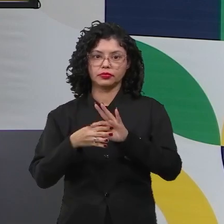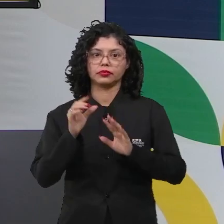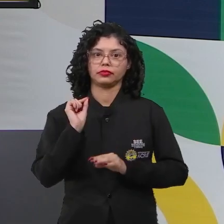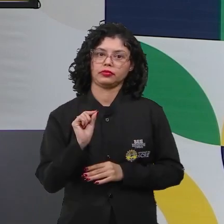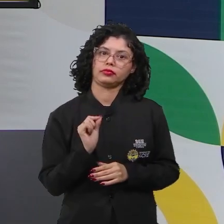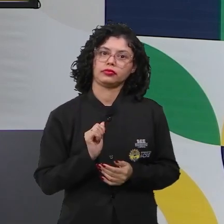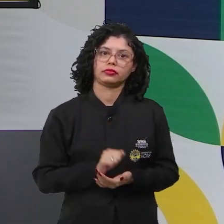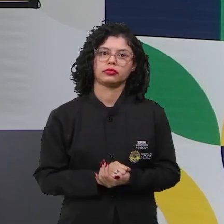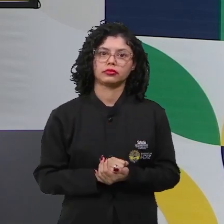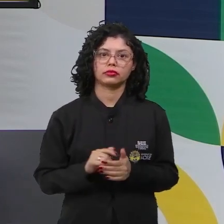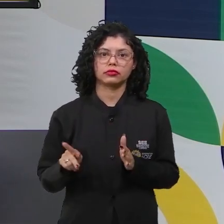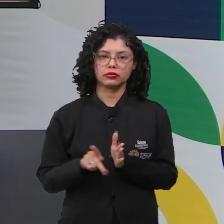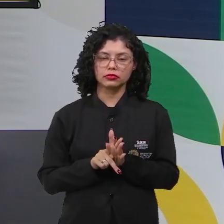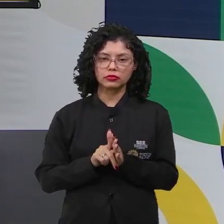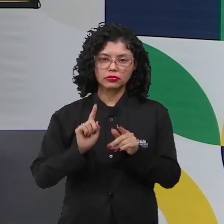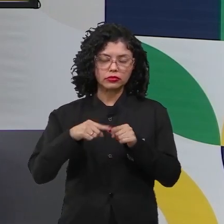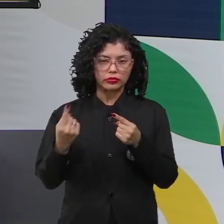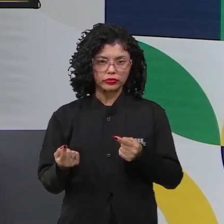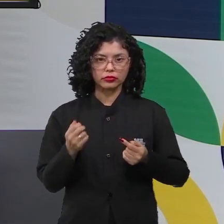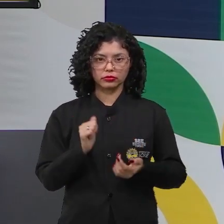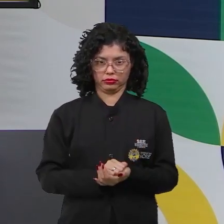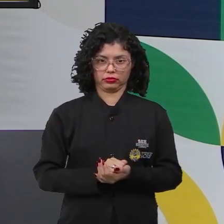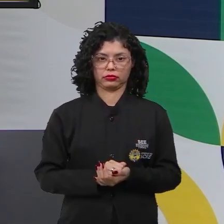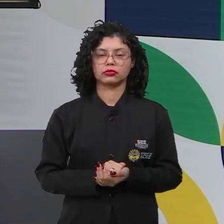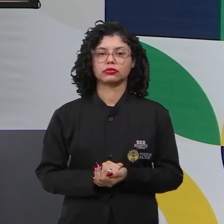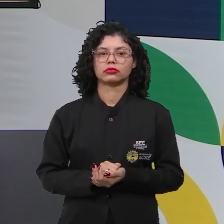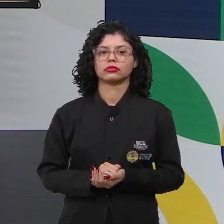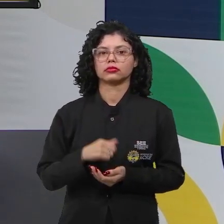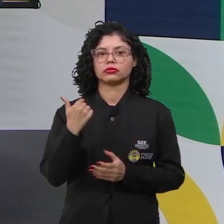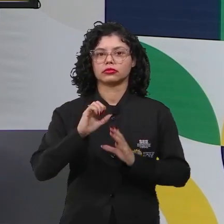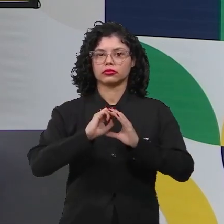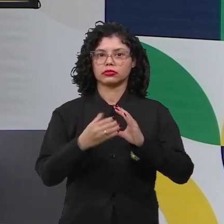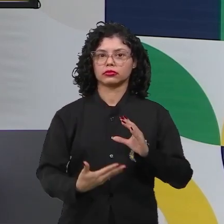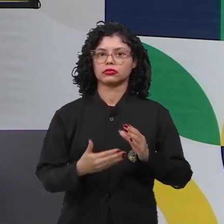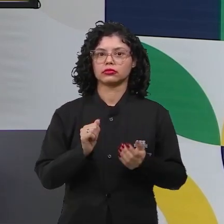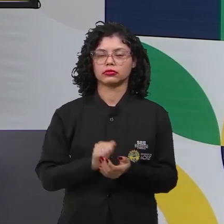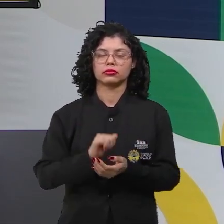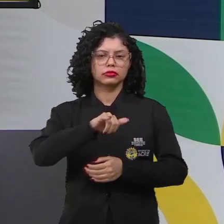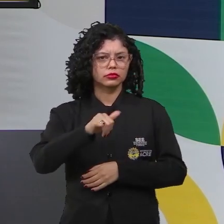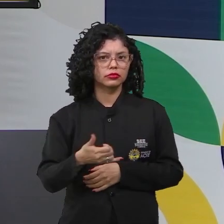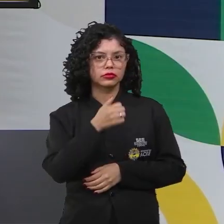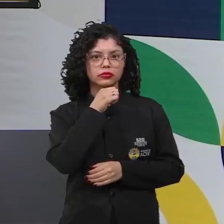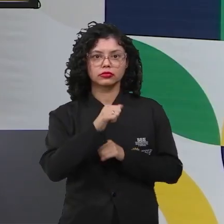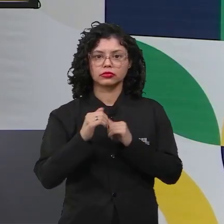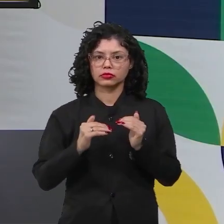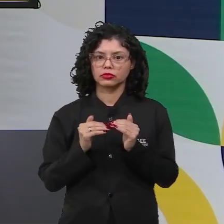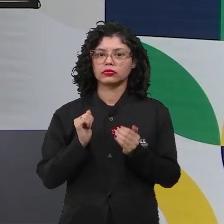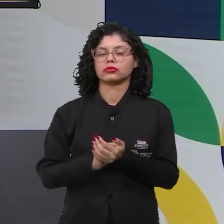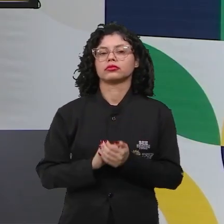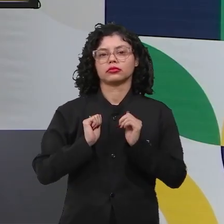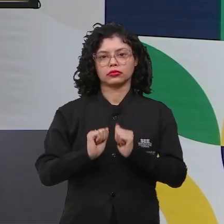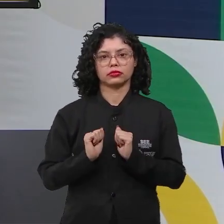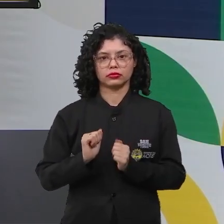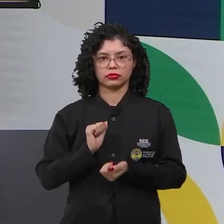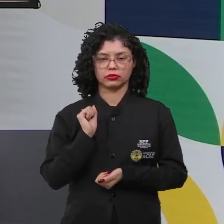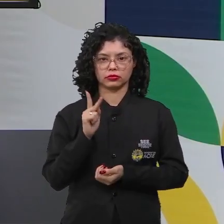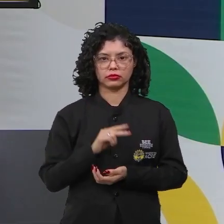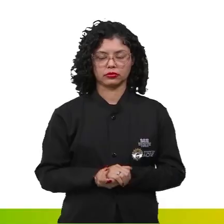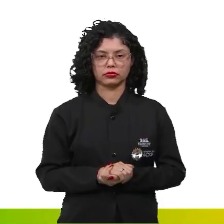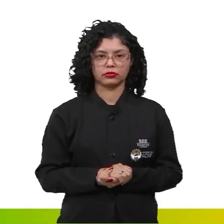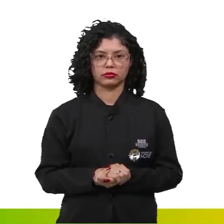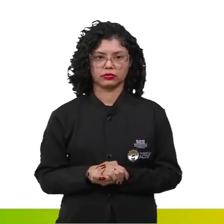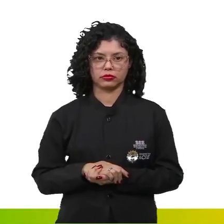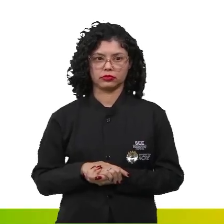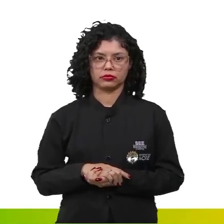é oportunizado, mas sem descaracterizar, mas oportunizando que todo mundo participe. Tranquilo?